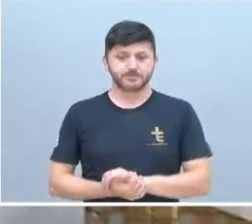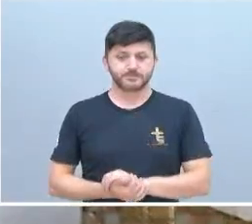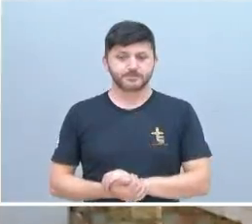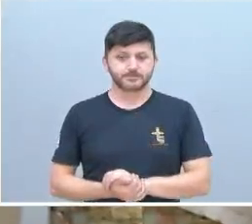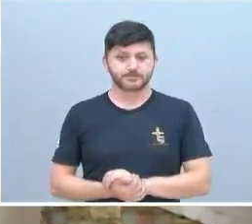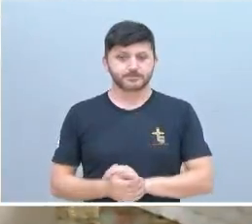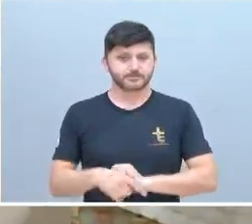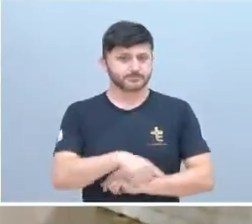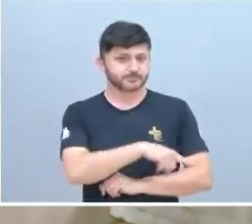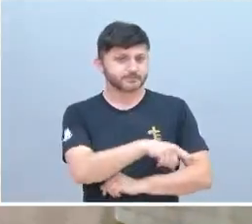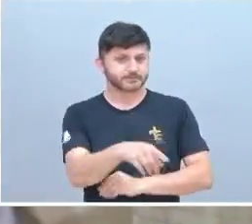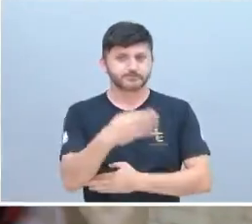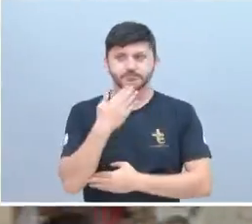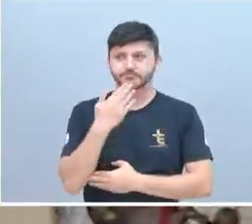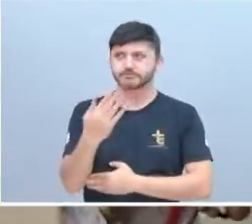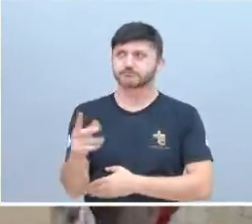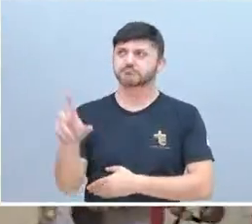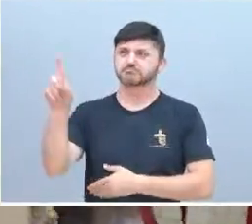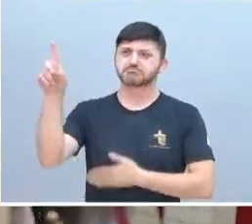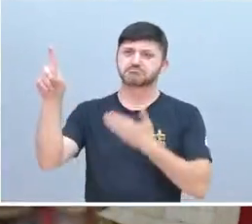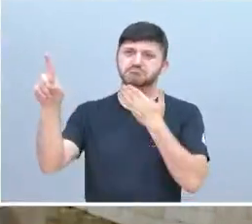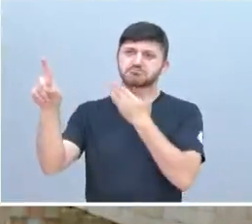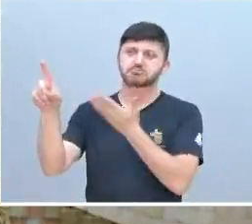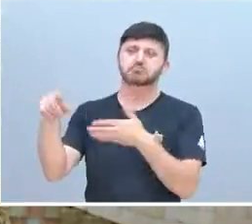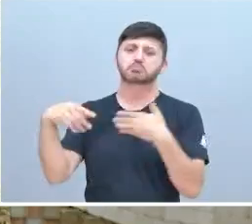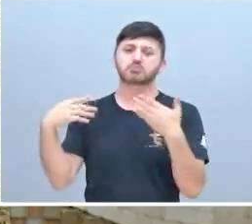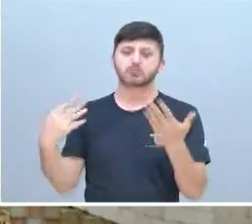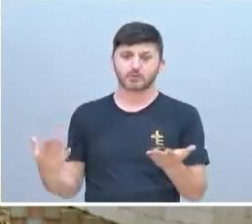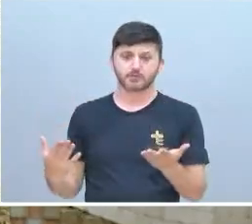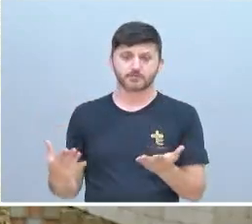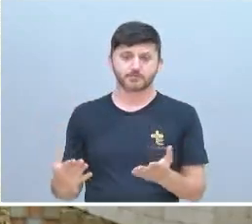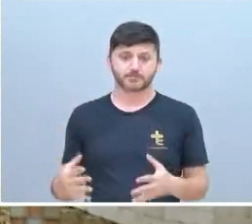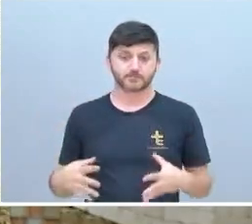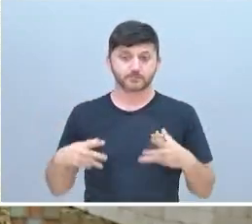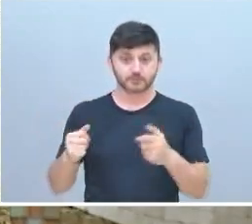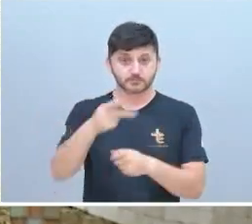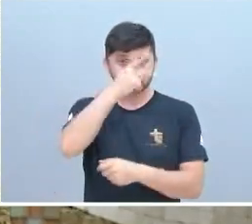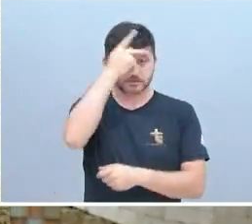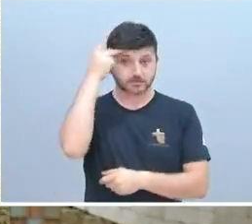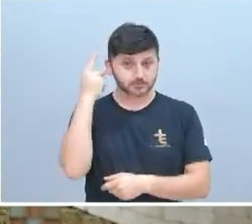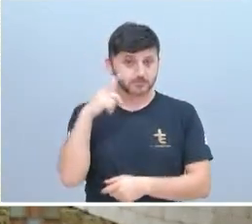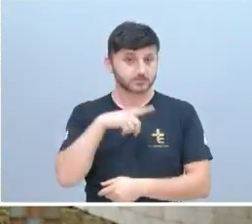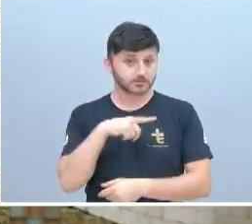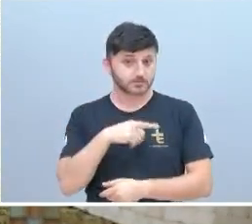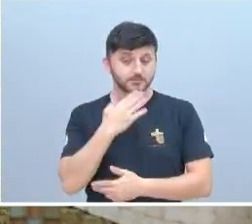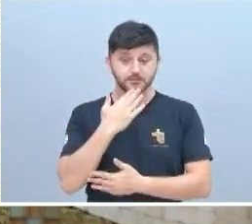Quais são as suas intenções a serem colocadas na presença do Senhor?